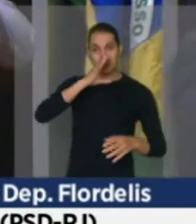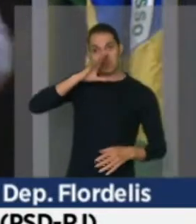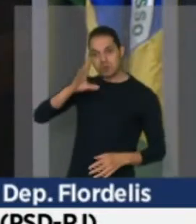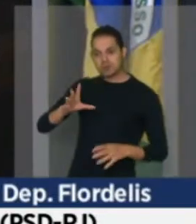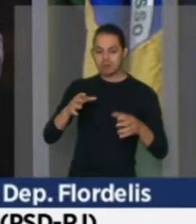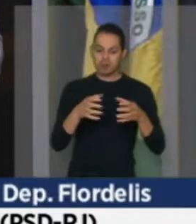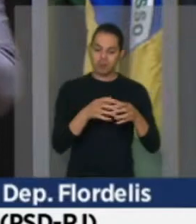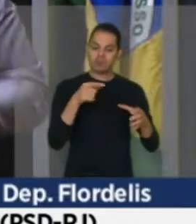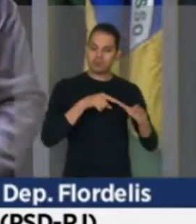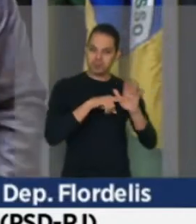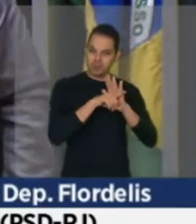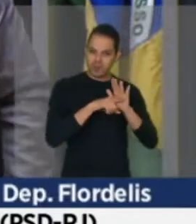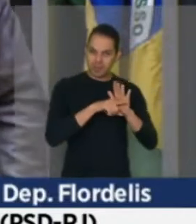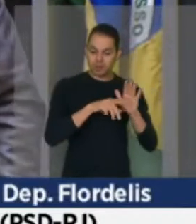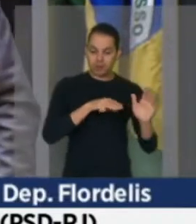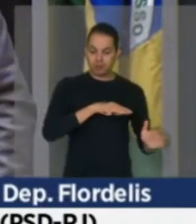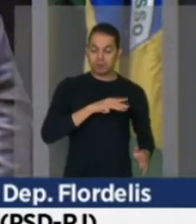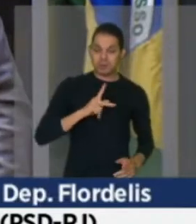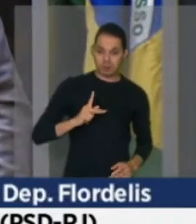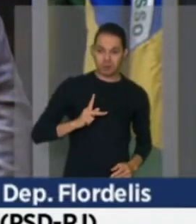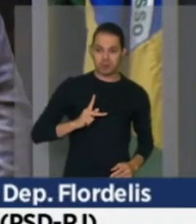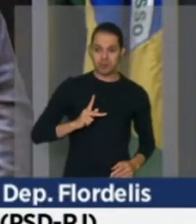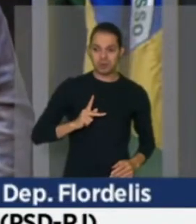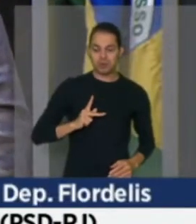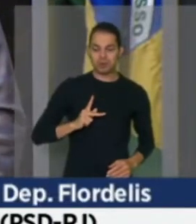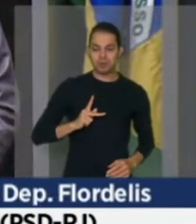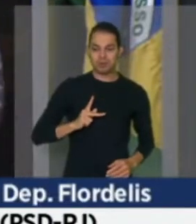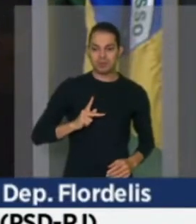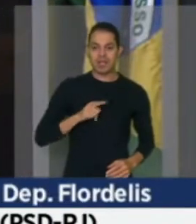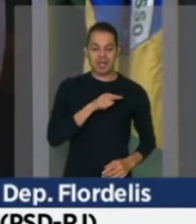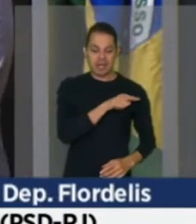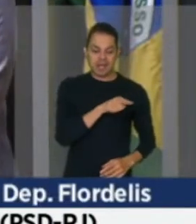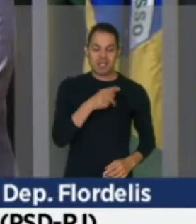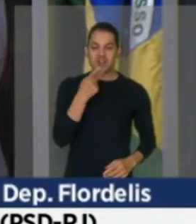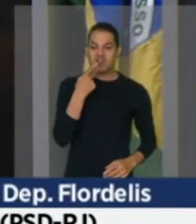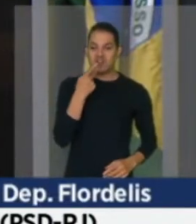da acusação, do Ministério Público, dizem